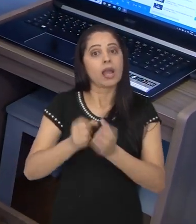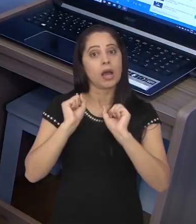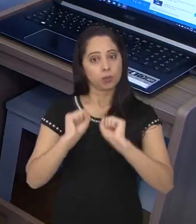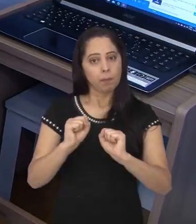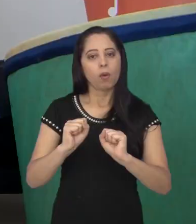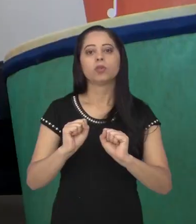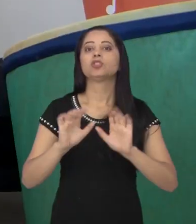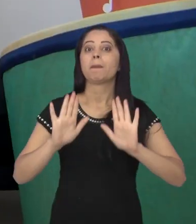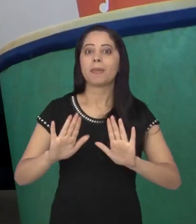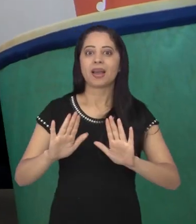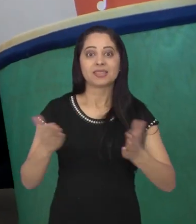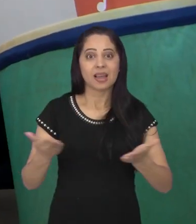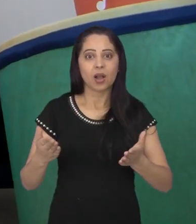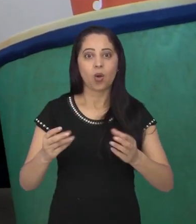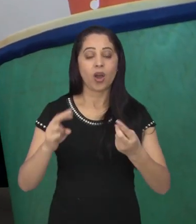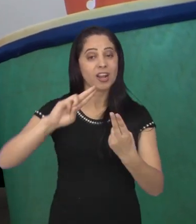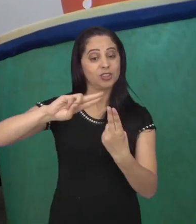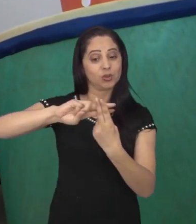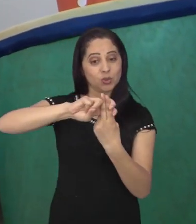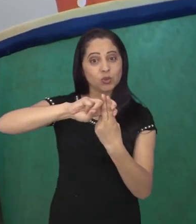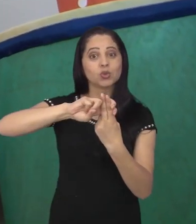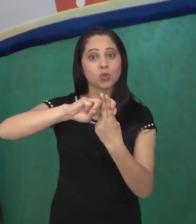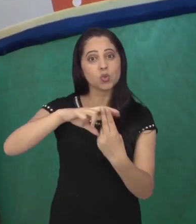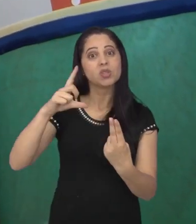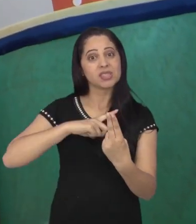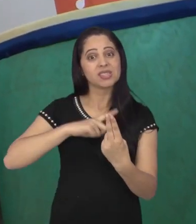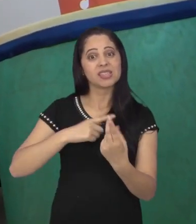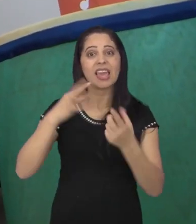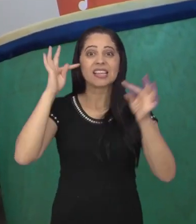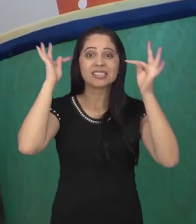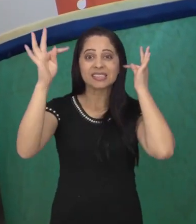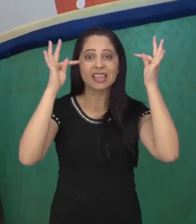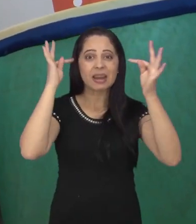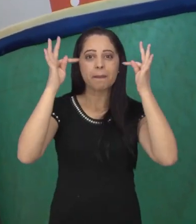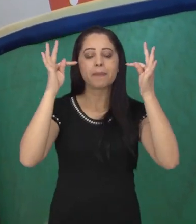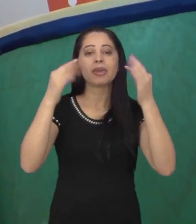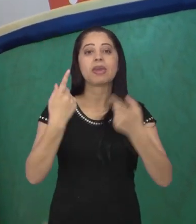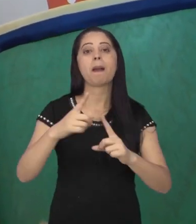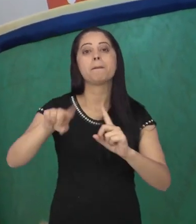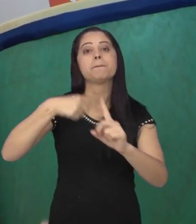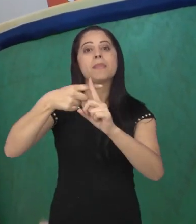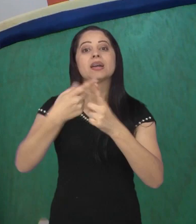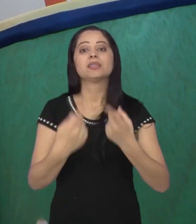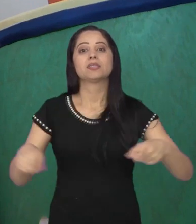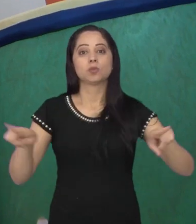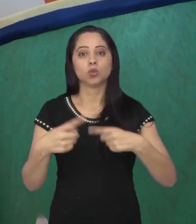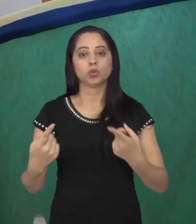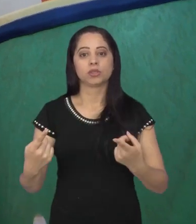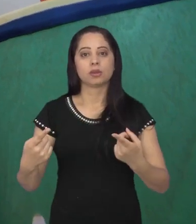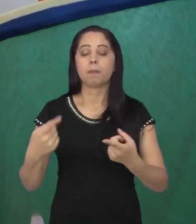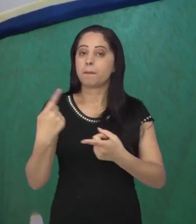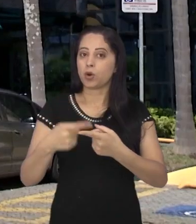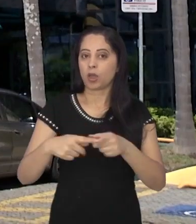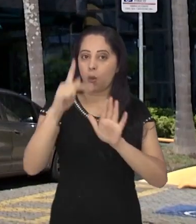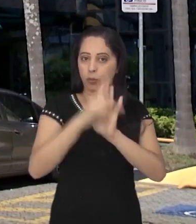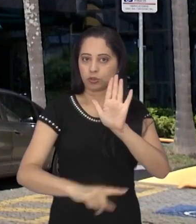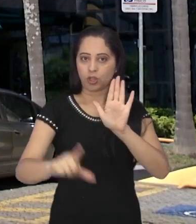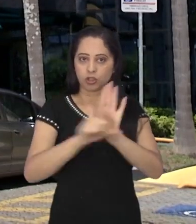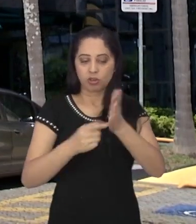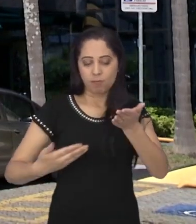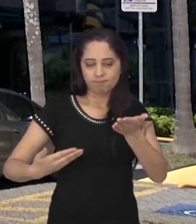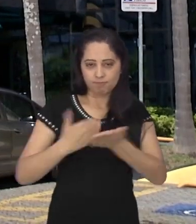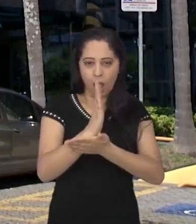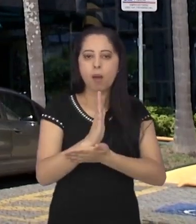rede privada. E agora, na rede pública de São José, a musicoterapia também ganha força. Um projeto de lei aprovado na Câmara,